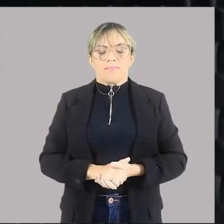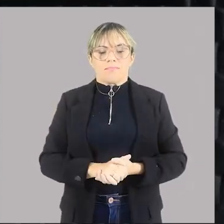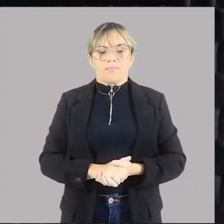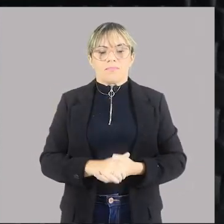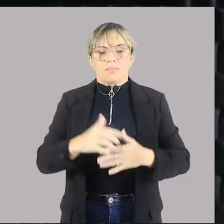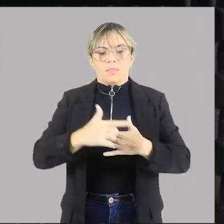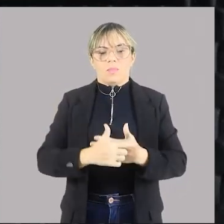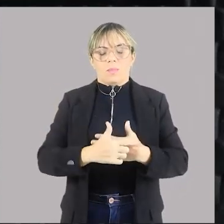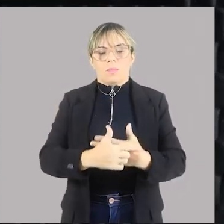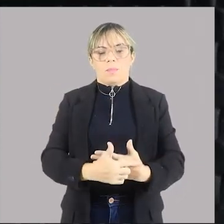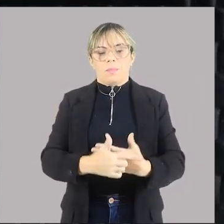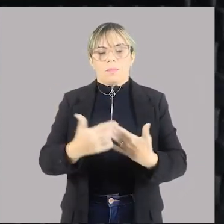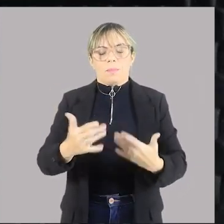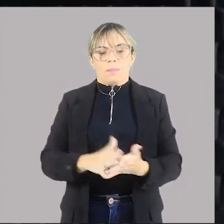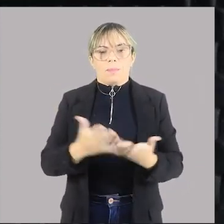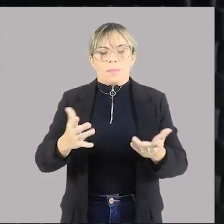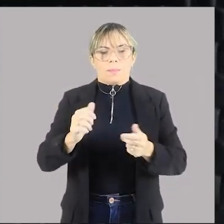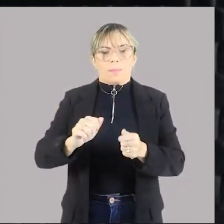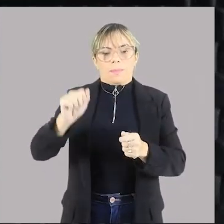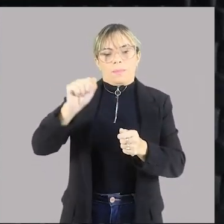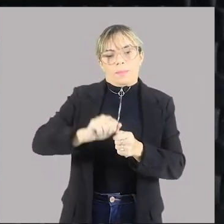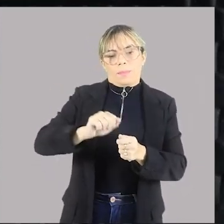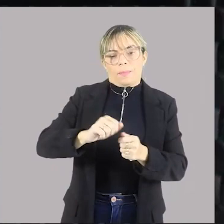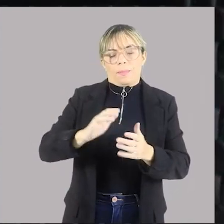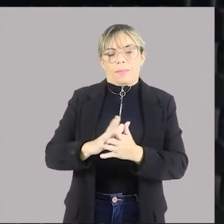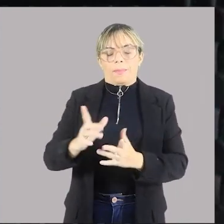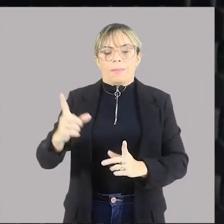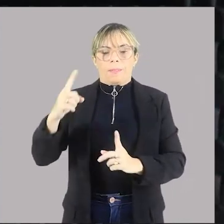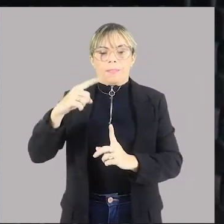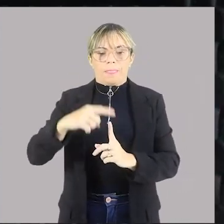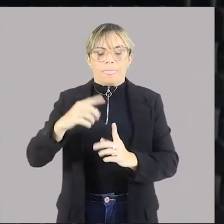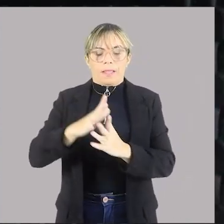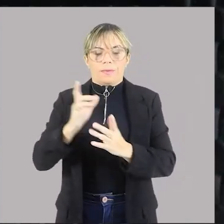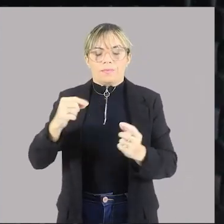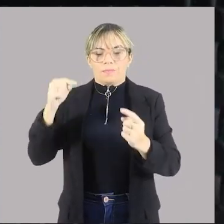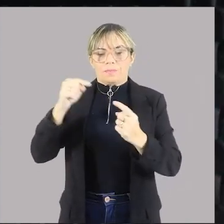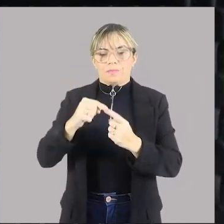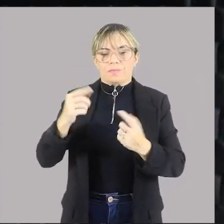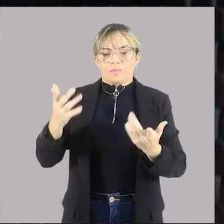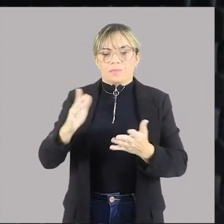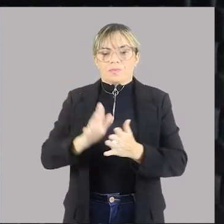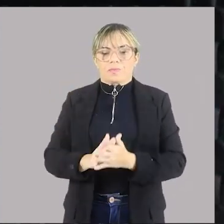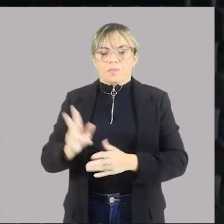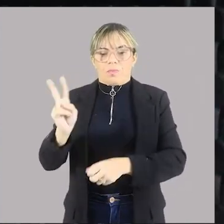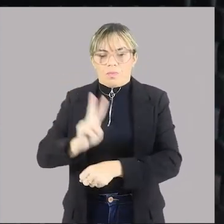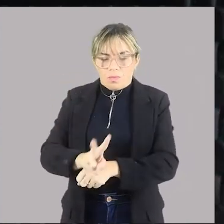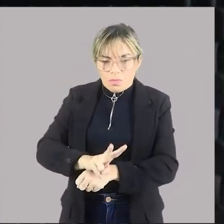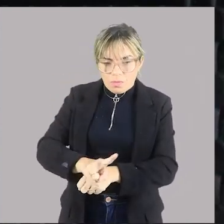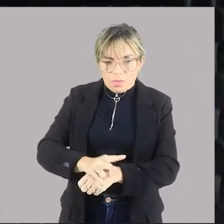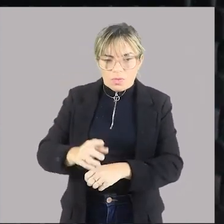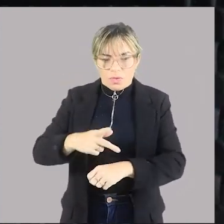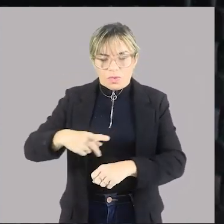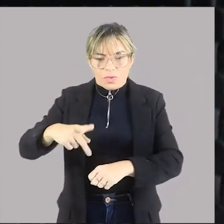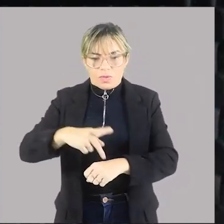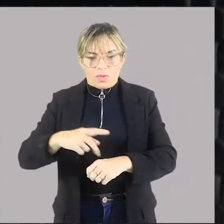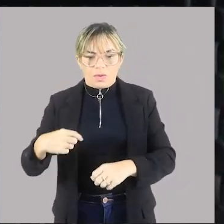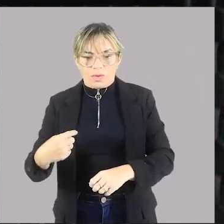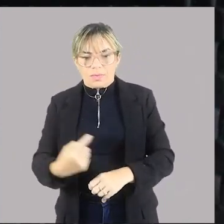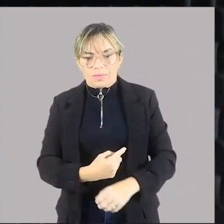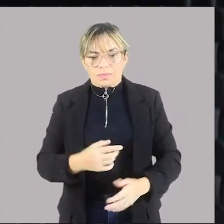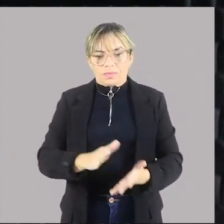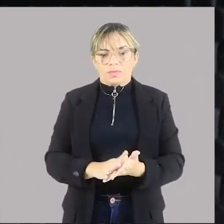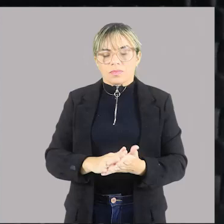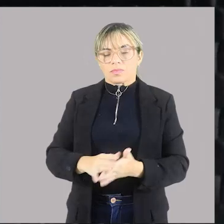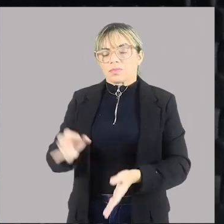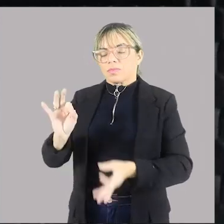a função que faz tipicamente essa fiscalização no Estado. Portanto, é a função